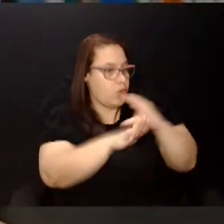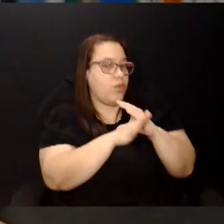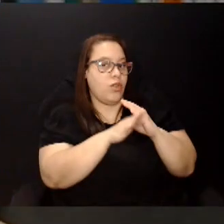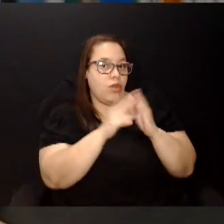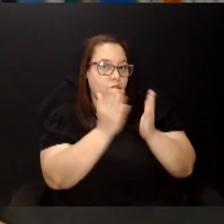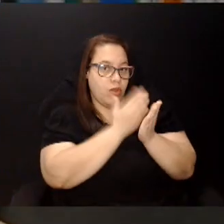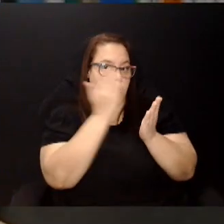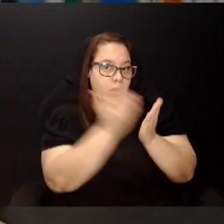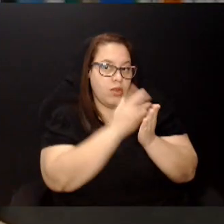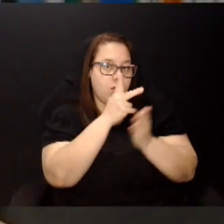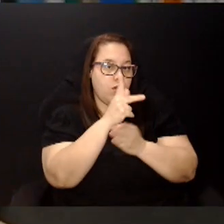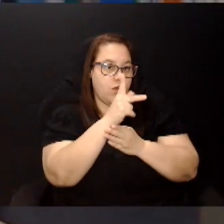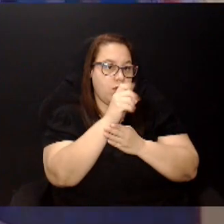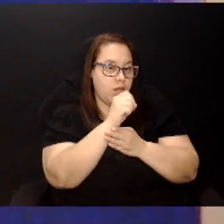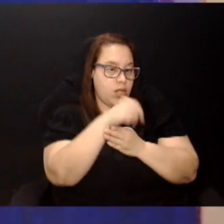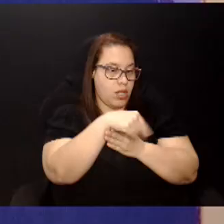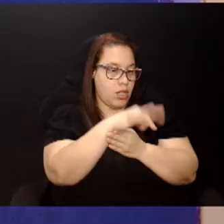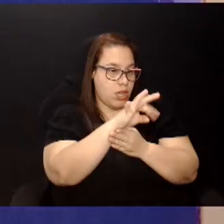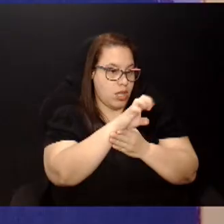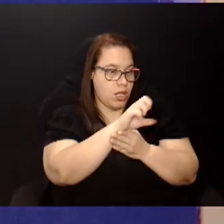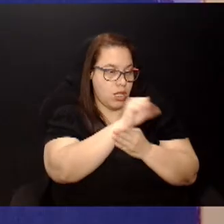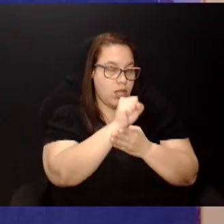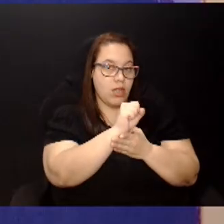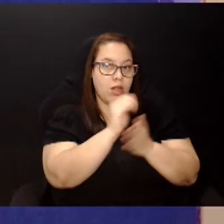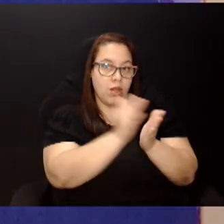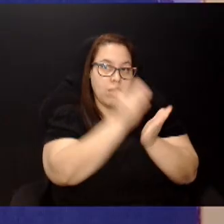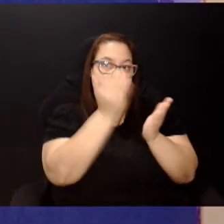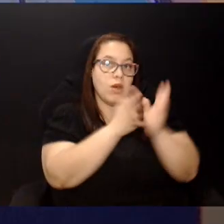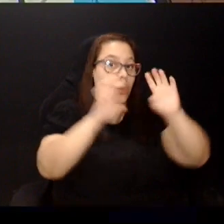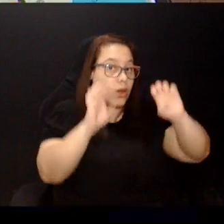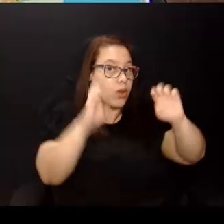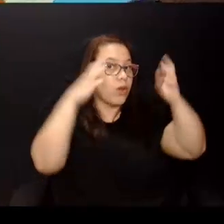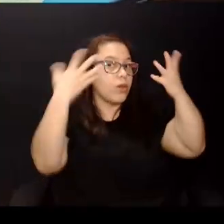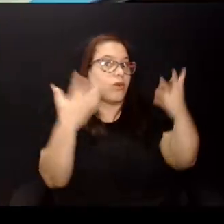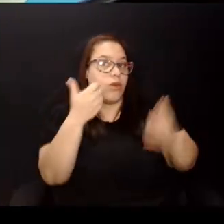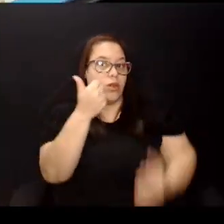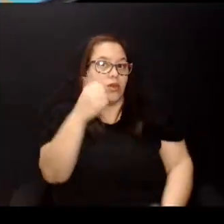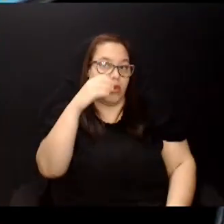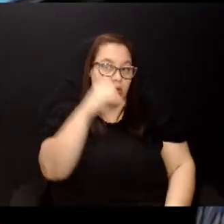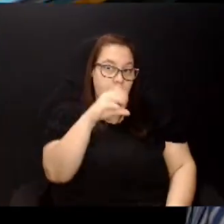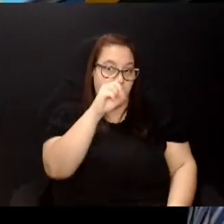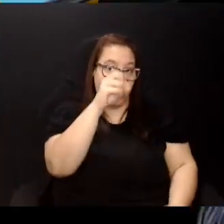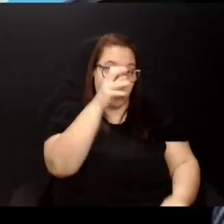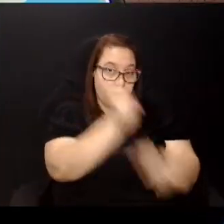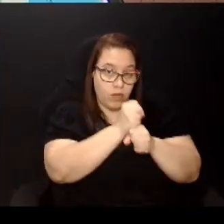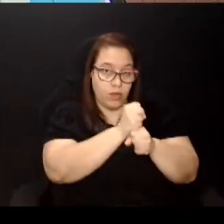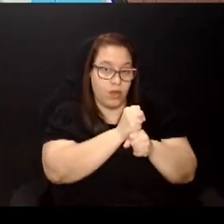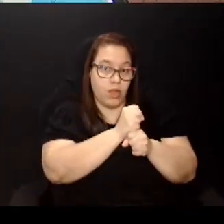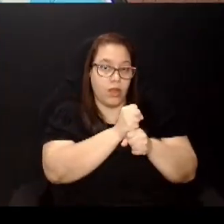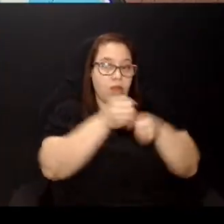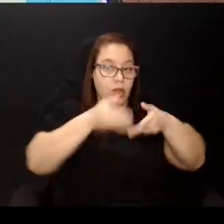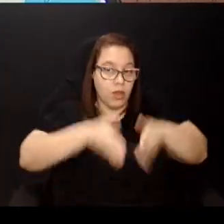Pontes, a obra faz parte das comemorações dos 190 anos de nascimento do